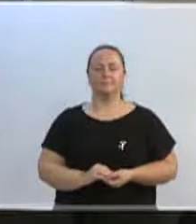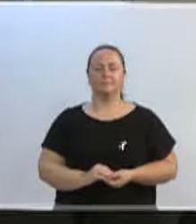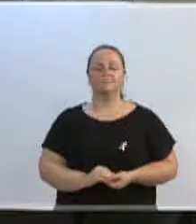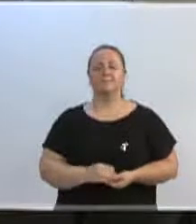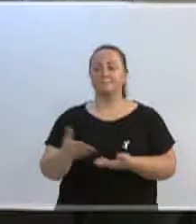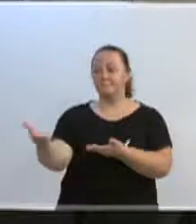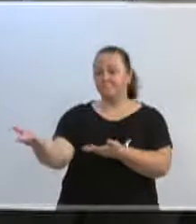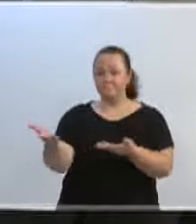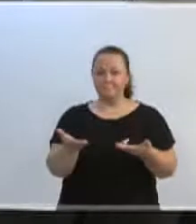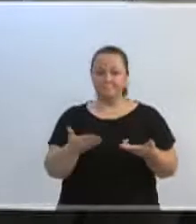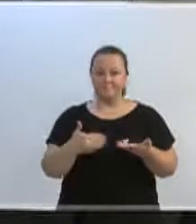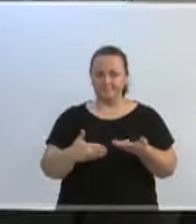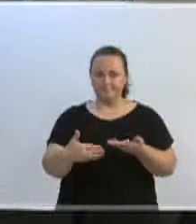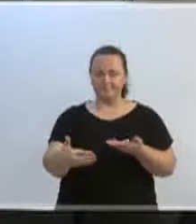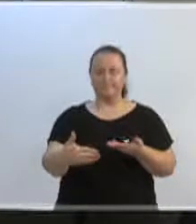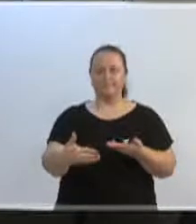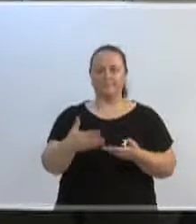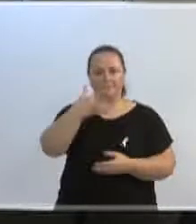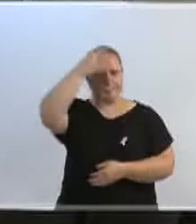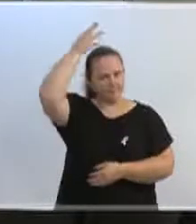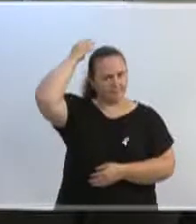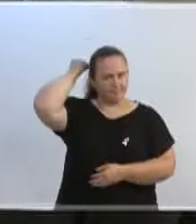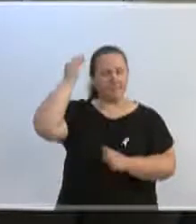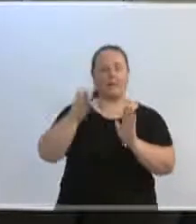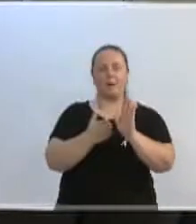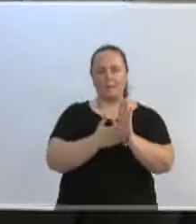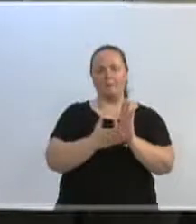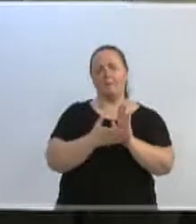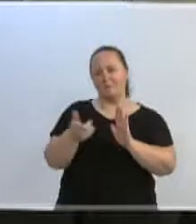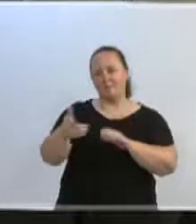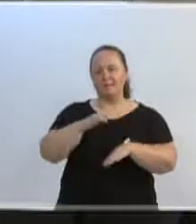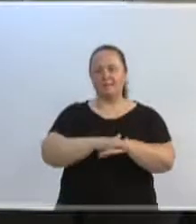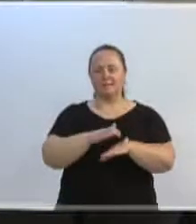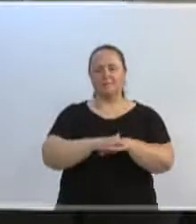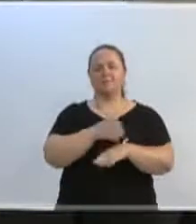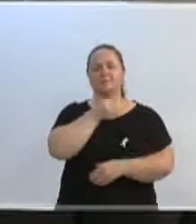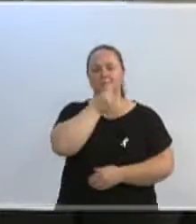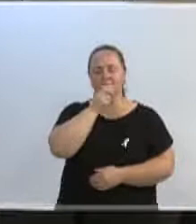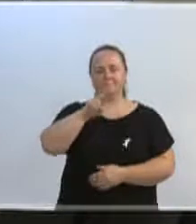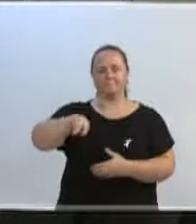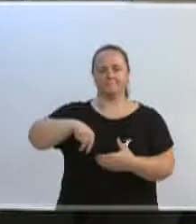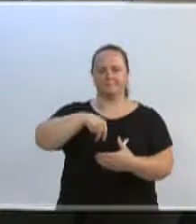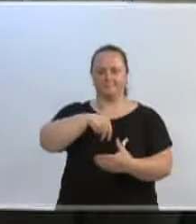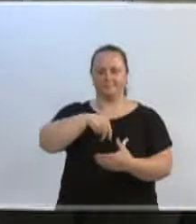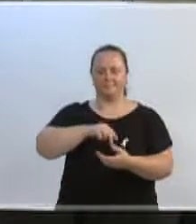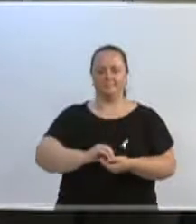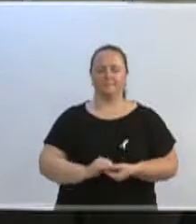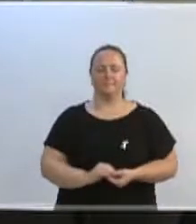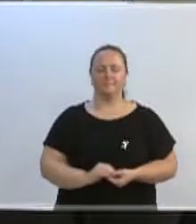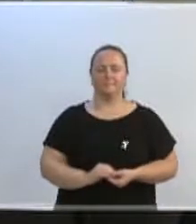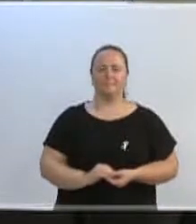Convido nesse momento o vereador Alexandre Matias, um dos proponentes, para fazer uso da palavra.